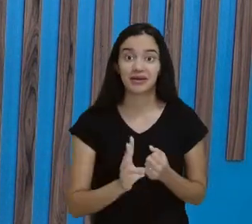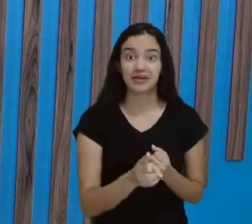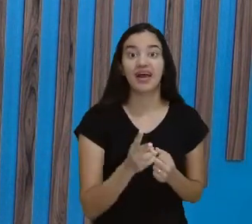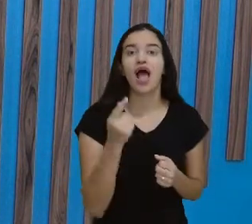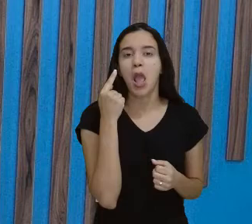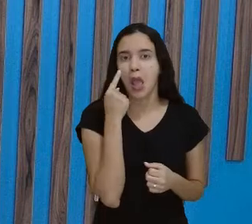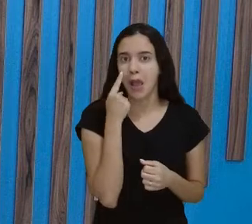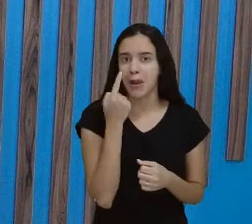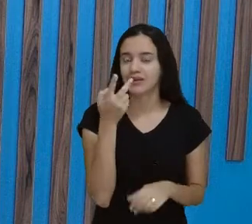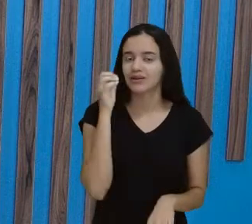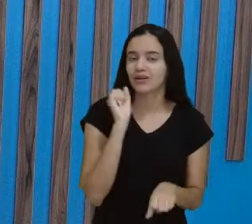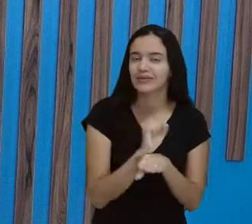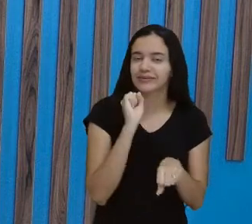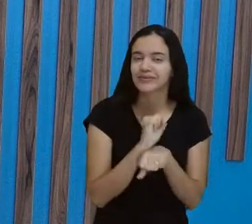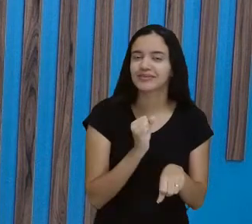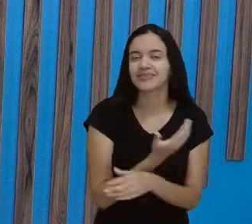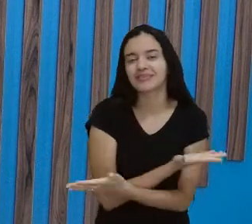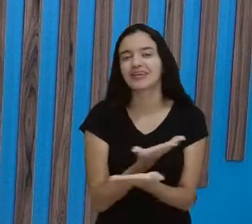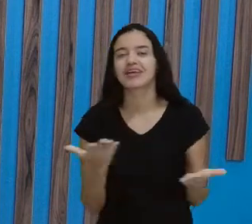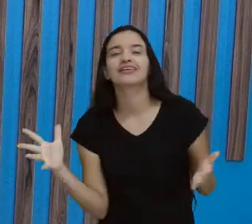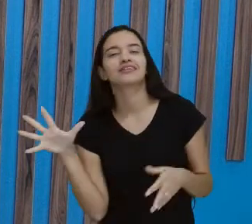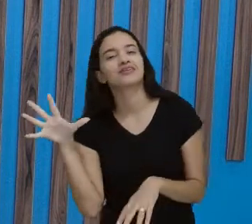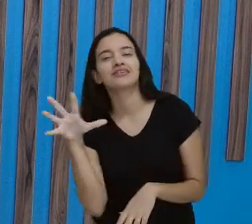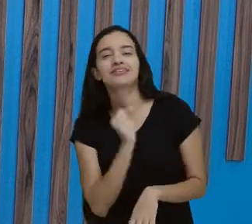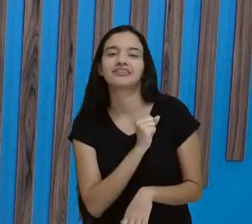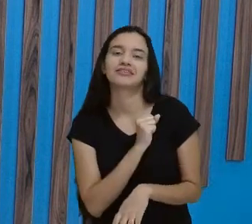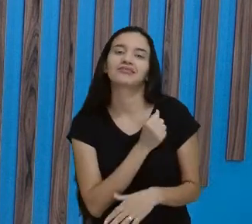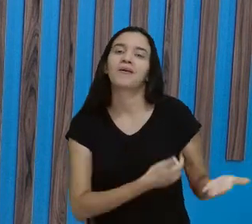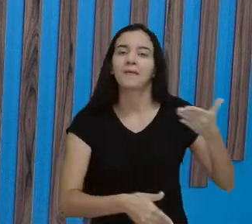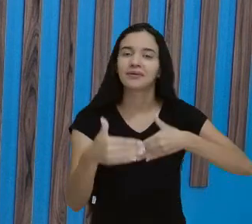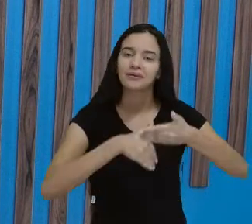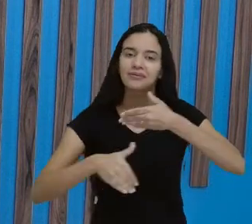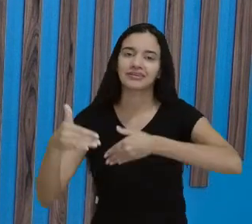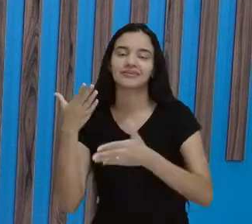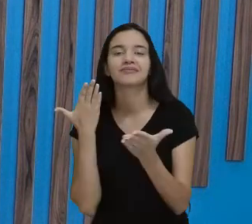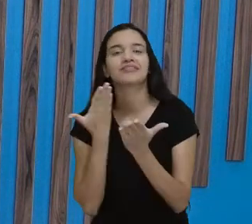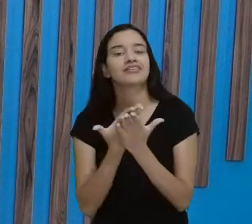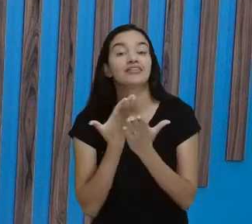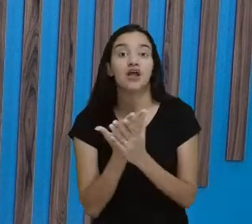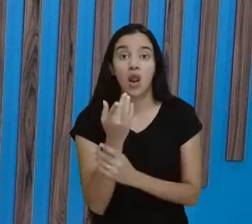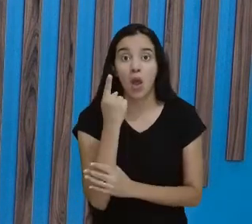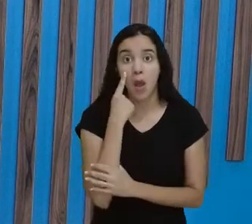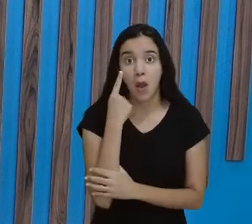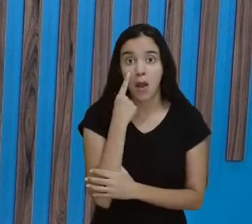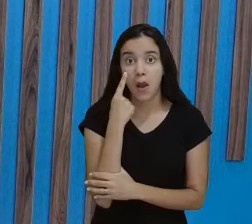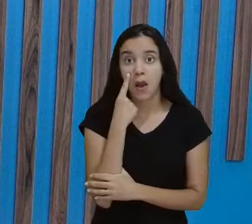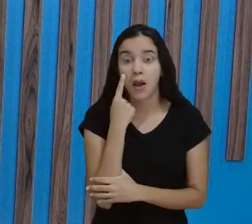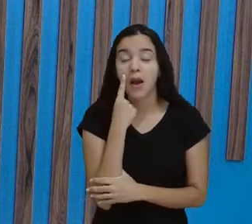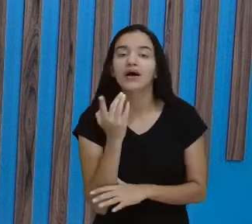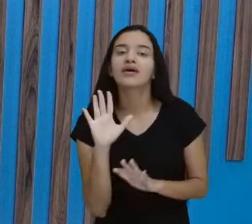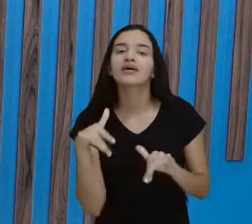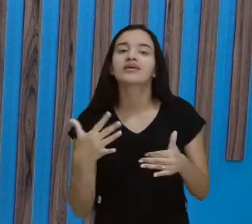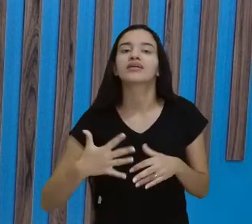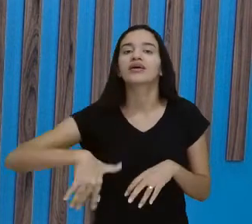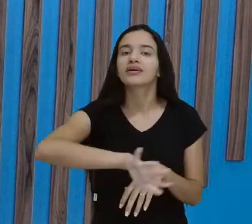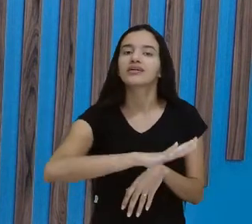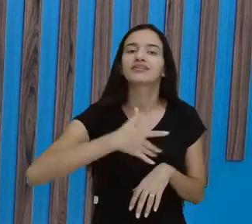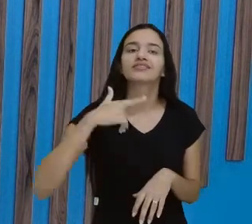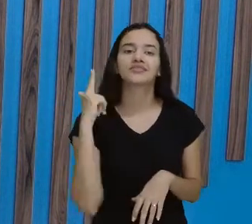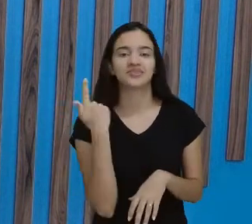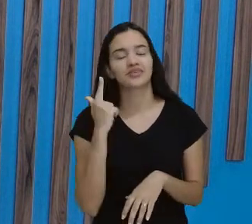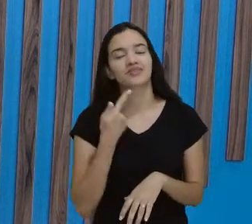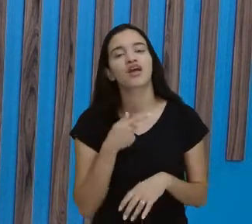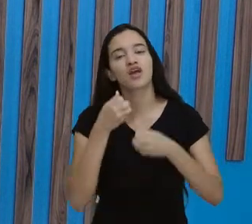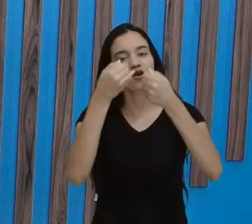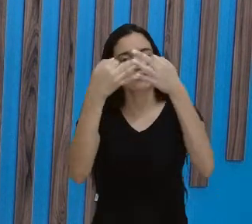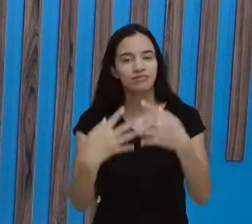eu estou aguardando vocês. A gente ama quando vocês participam das aulas. Elementos que formam o espaço geográfico. Como eu